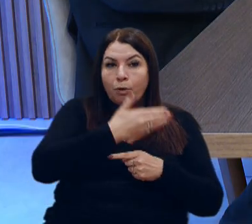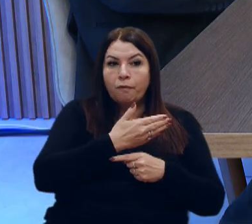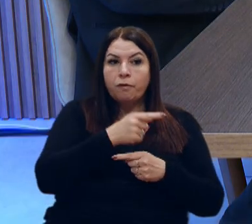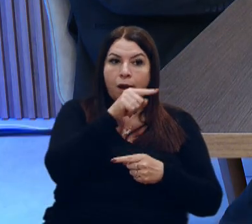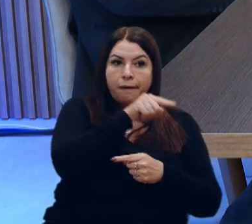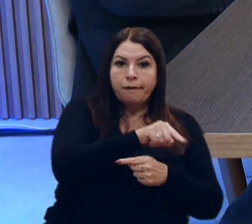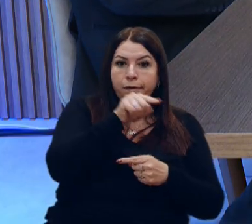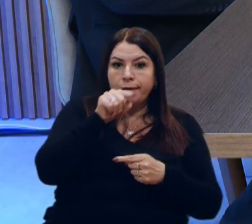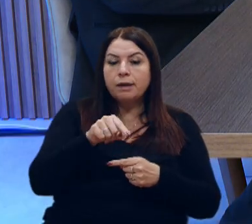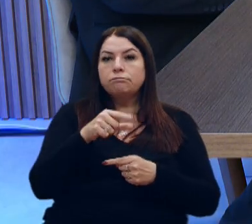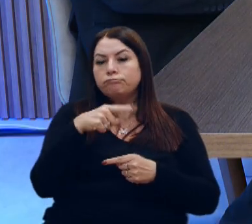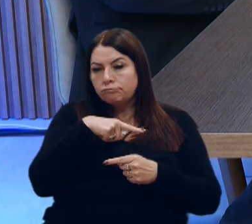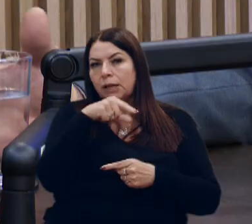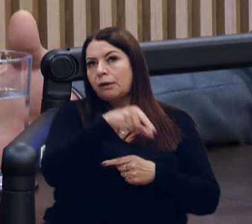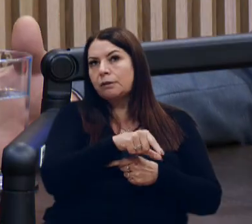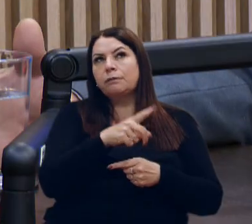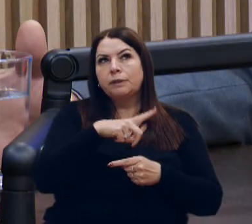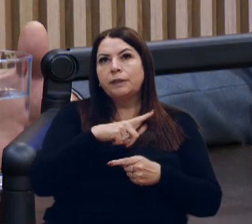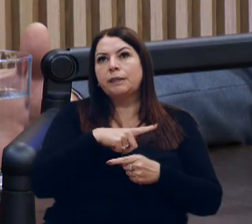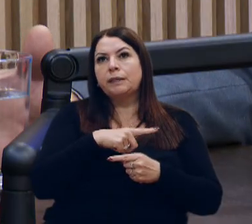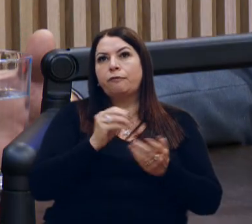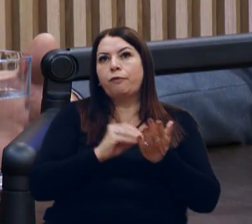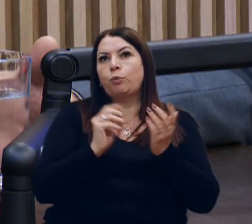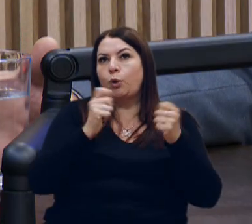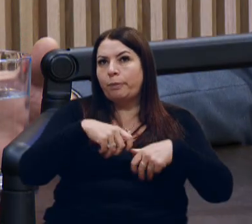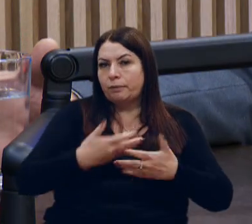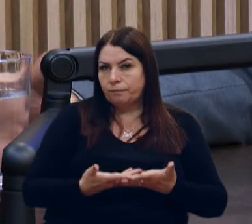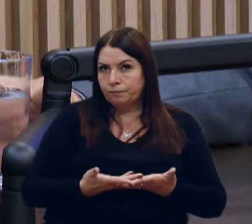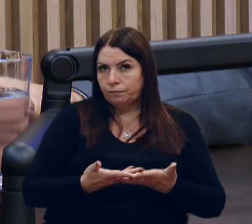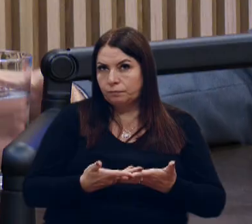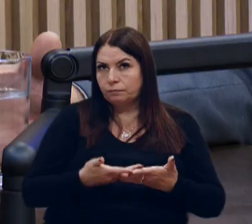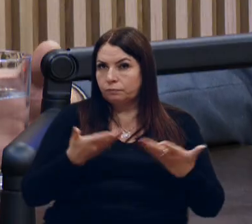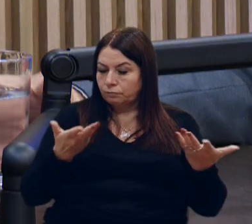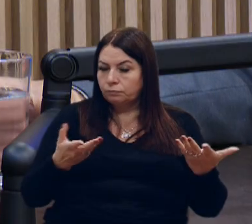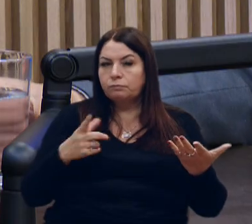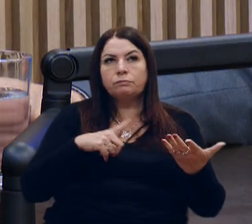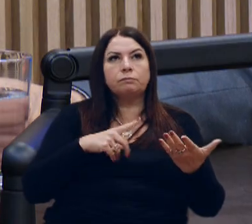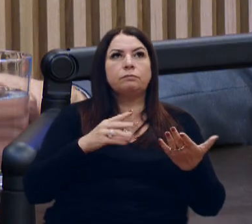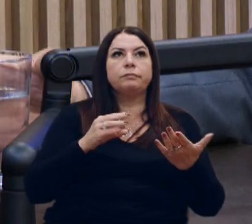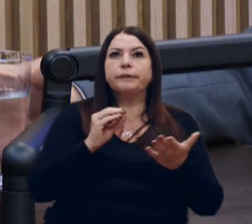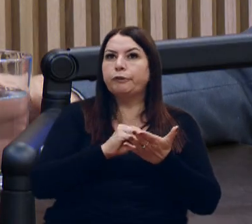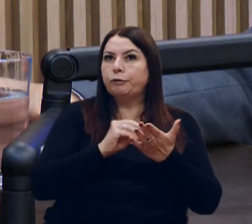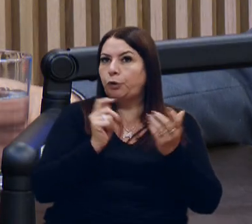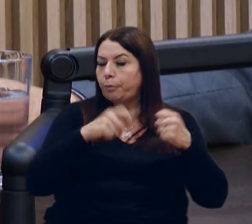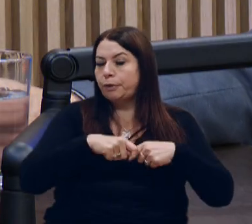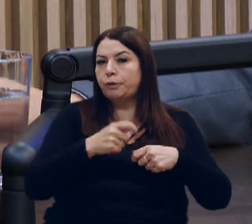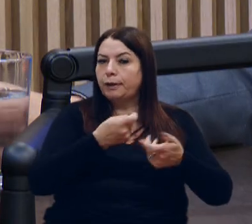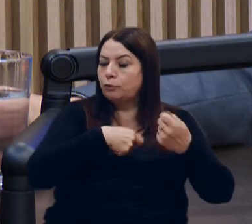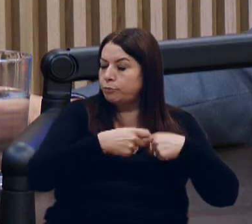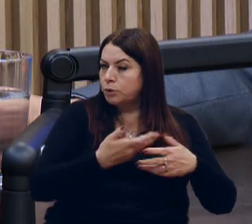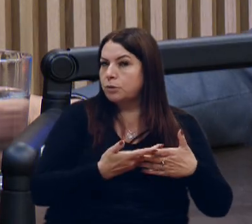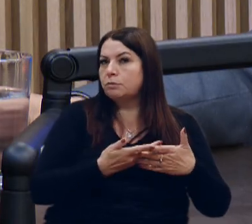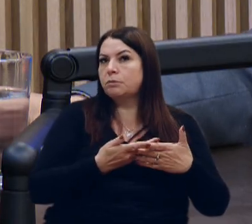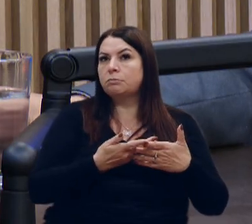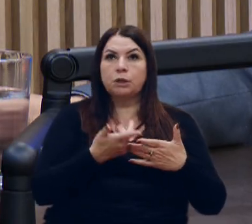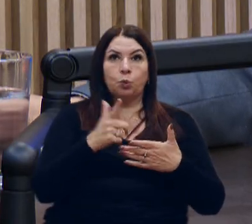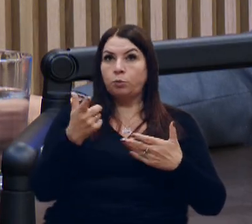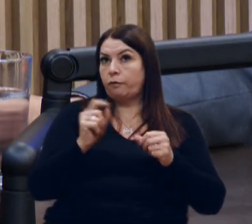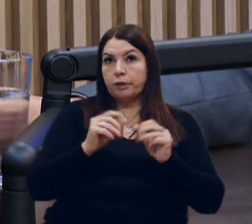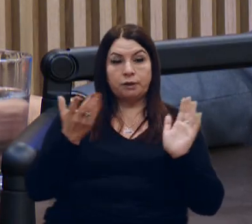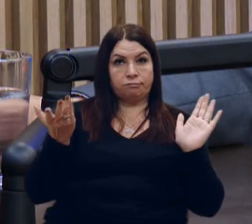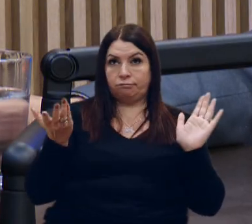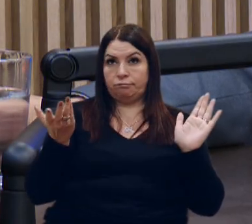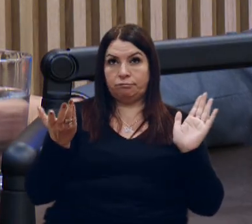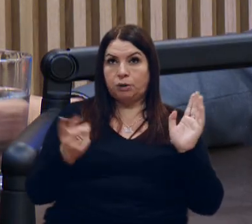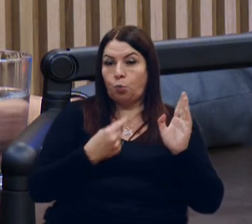B que ali existe incompetência. Existe incompetência de quem administra e que não tem o que fazer. Então,